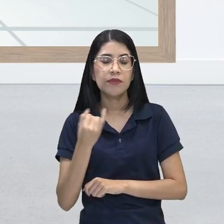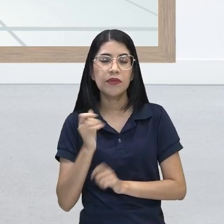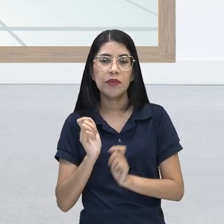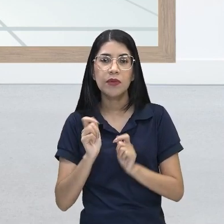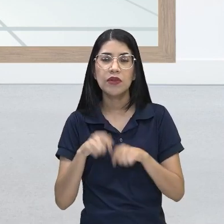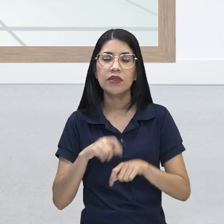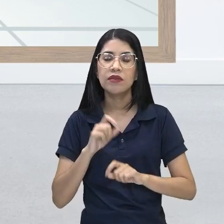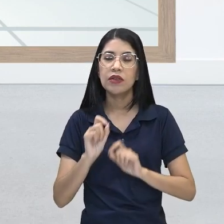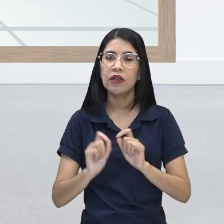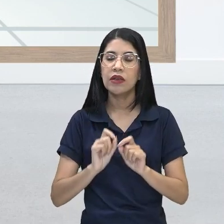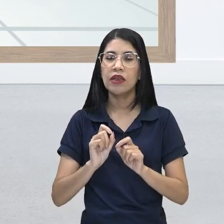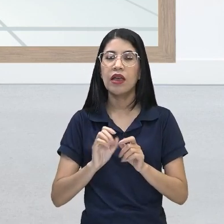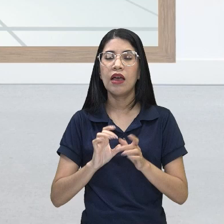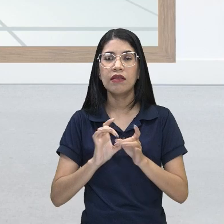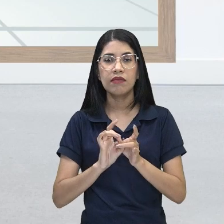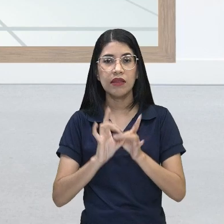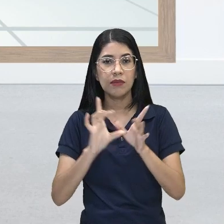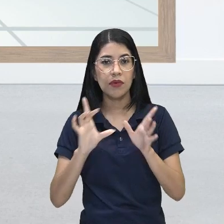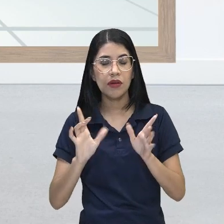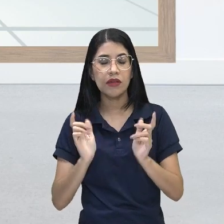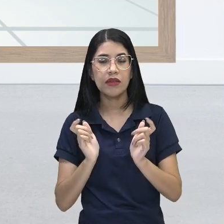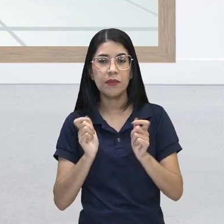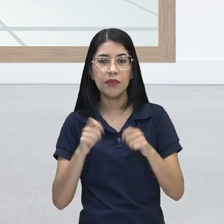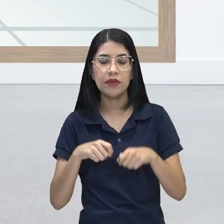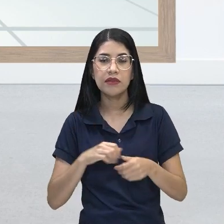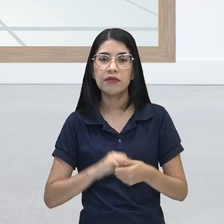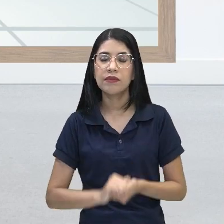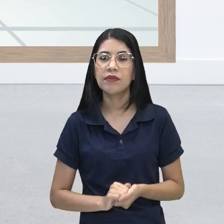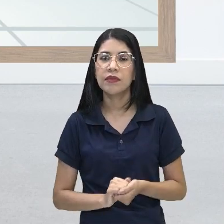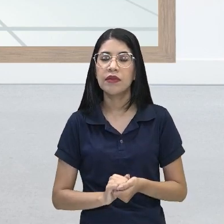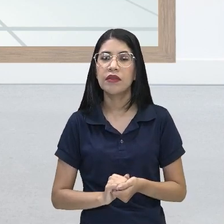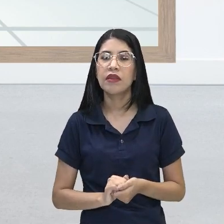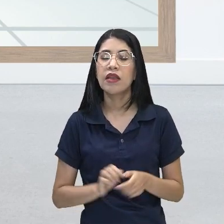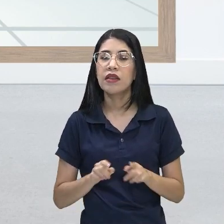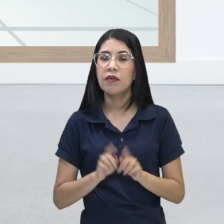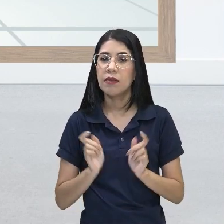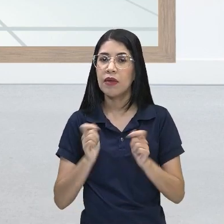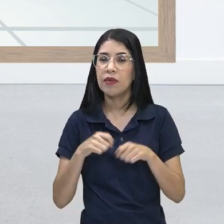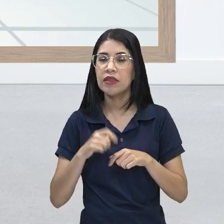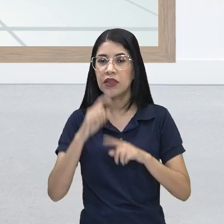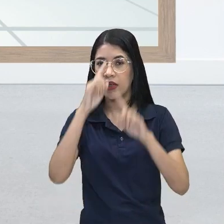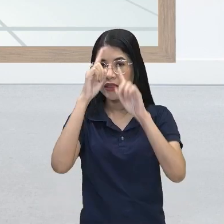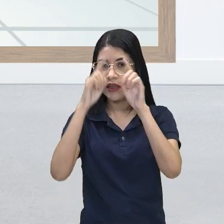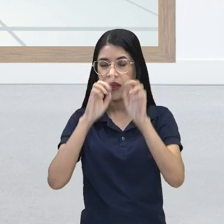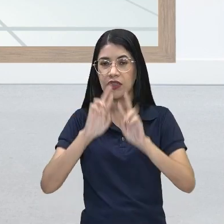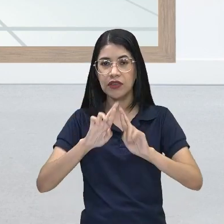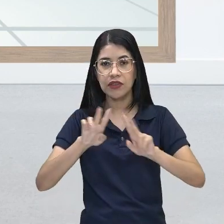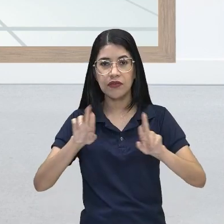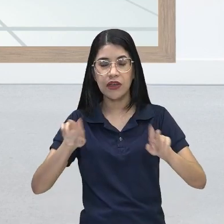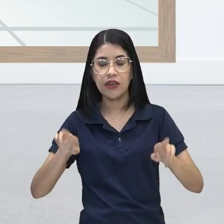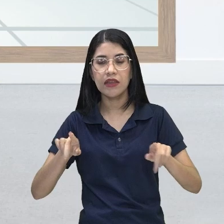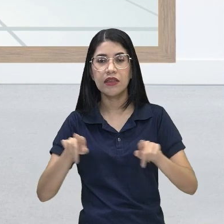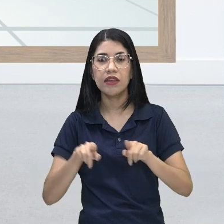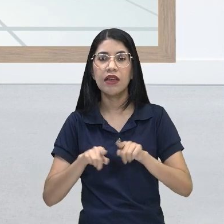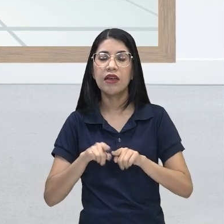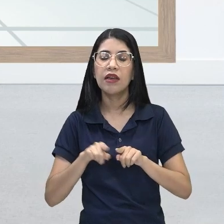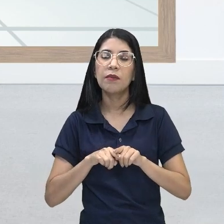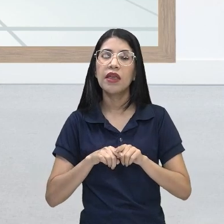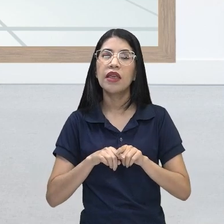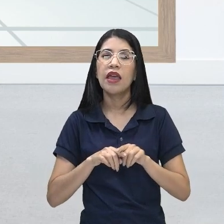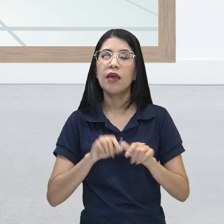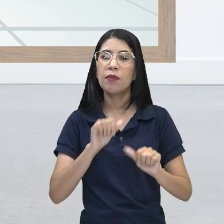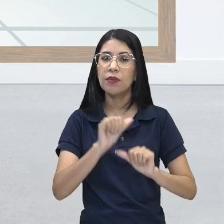para a democracia, permitindo a diversidade de ideias e a alternância no